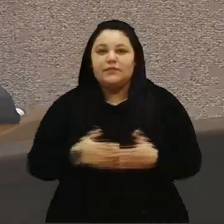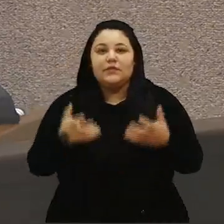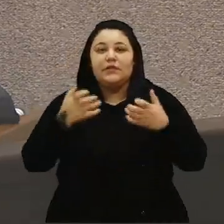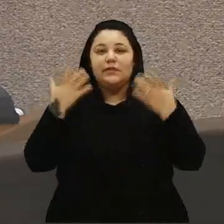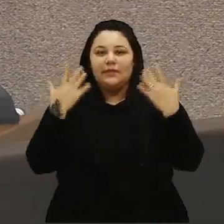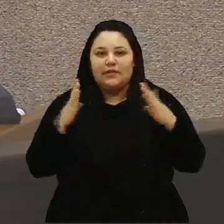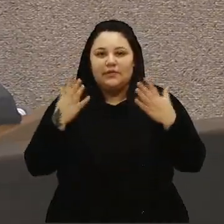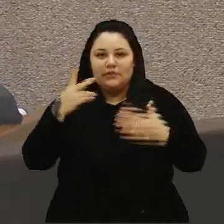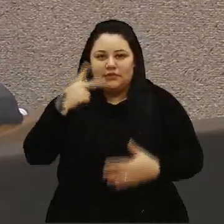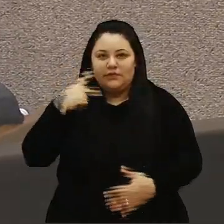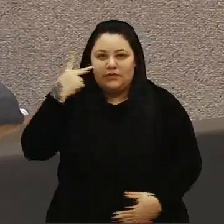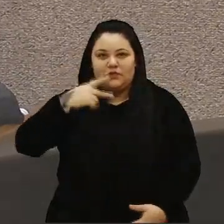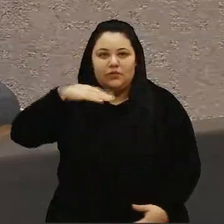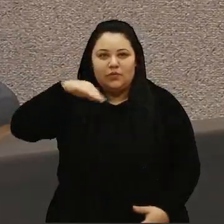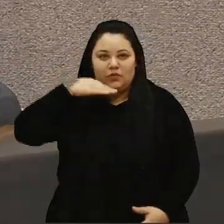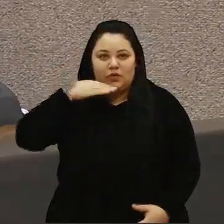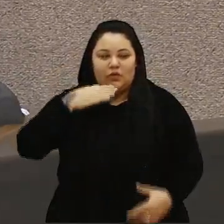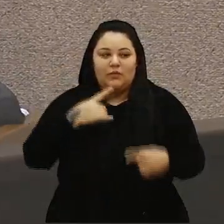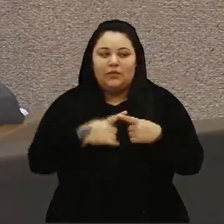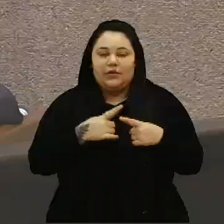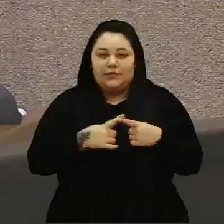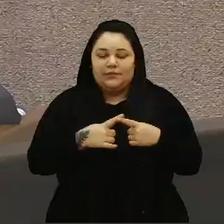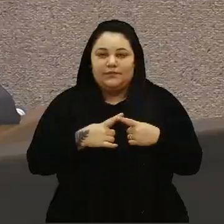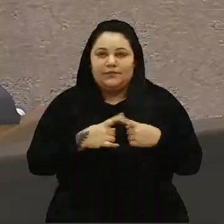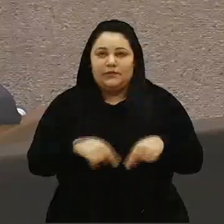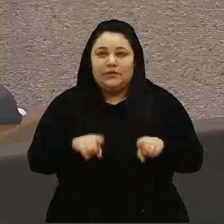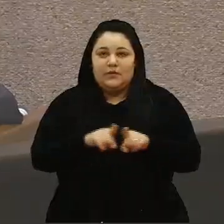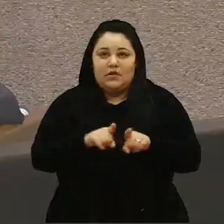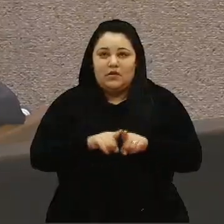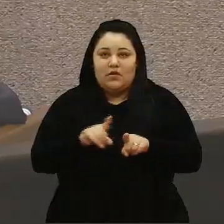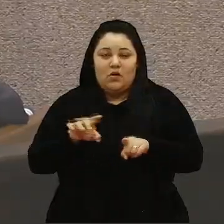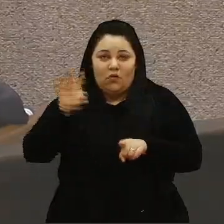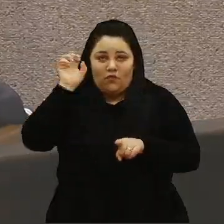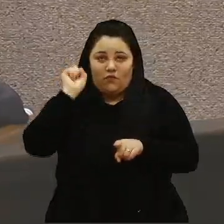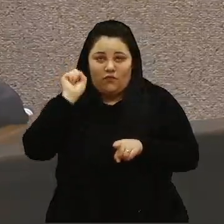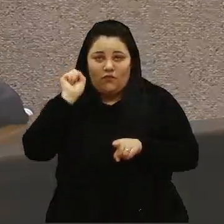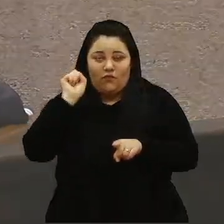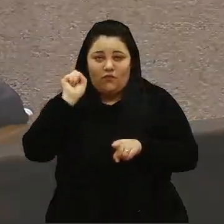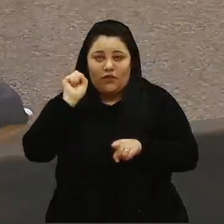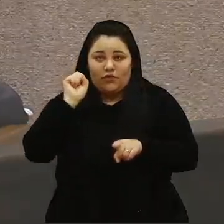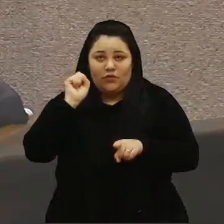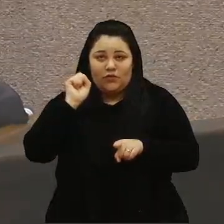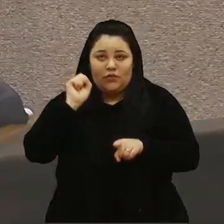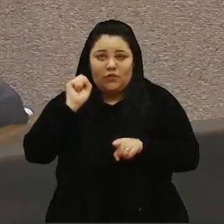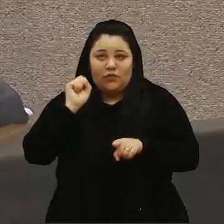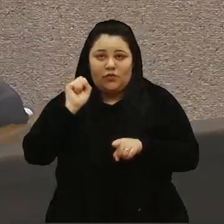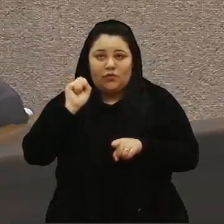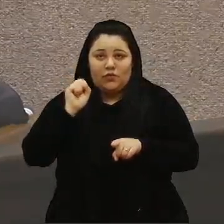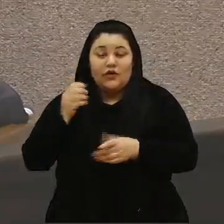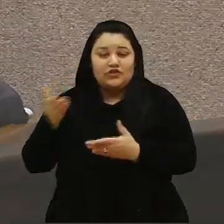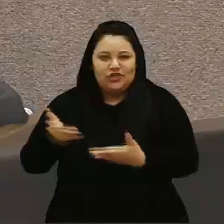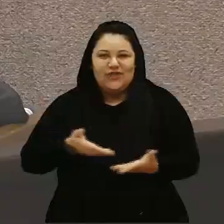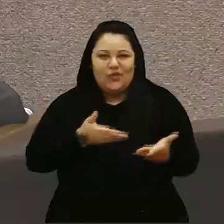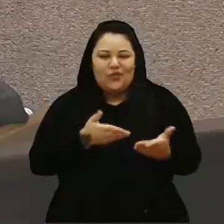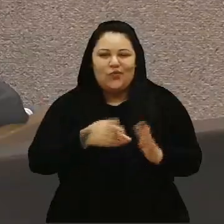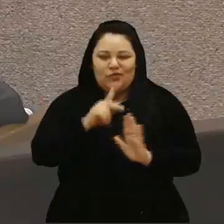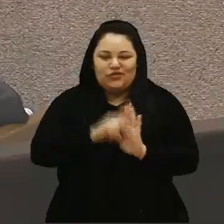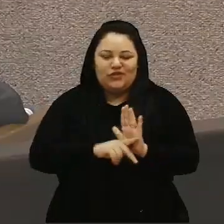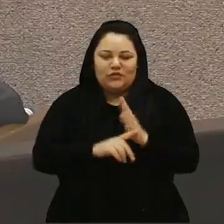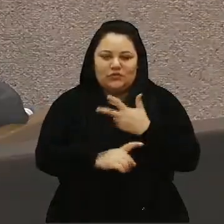vereador Bortola, porque, mesmo vindo como um projeto do Executivo, a gente sabe que